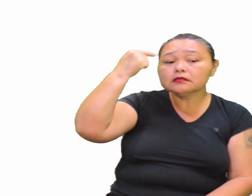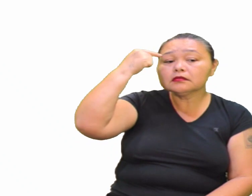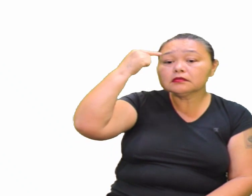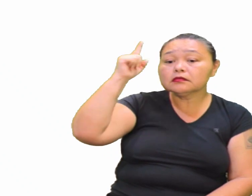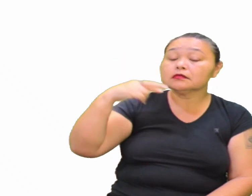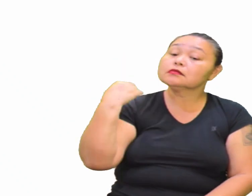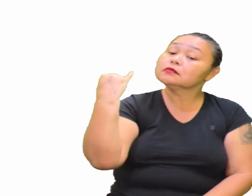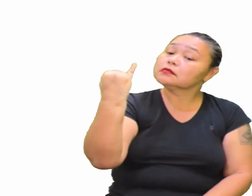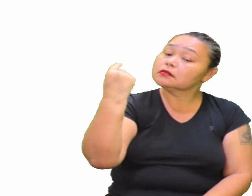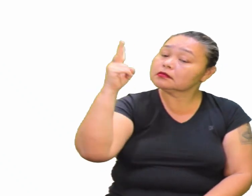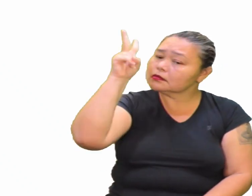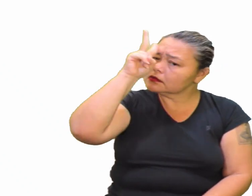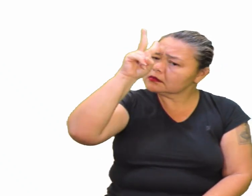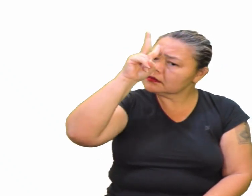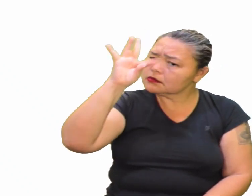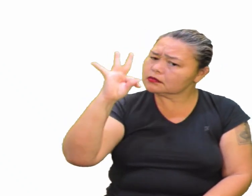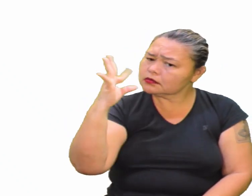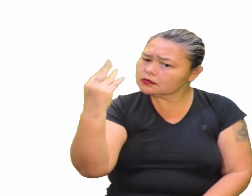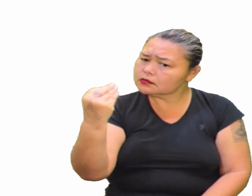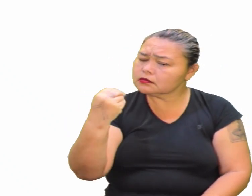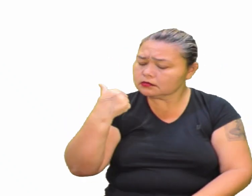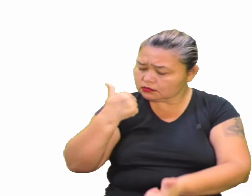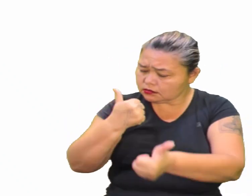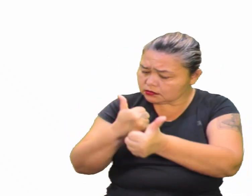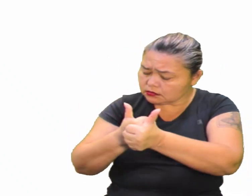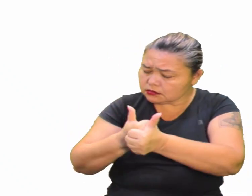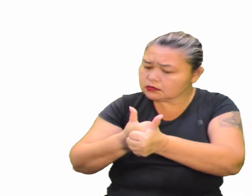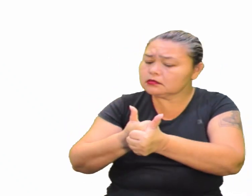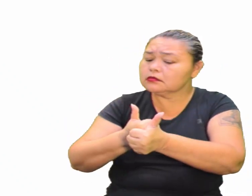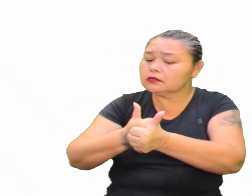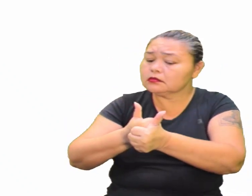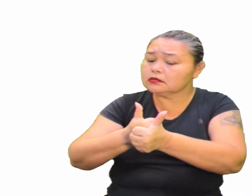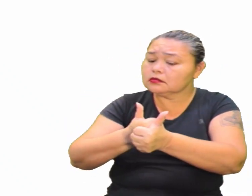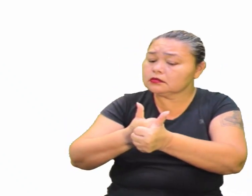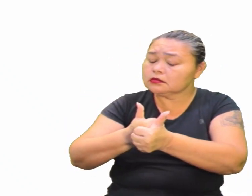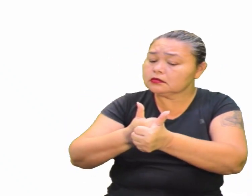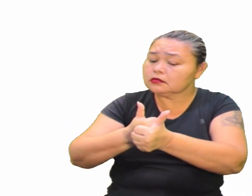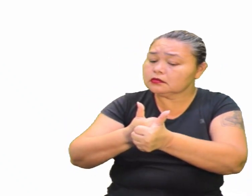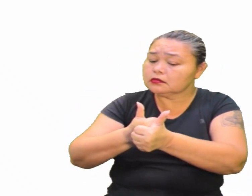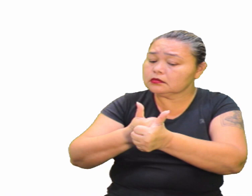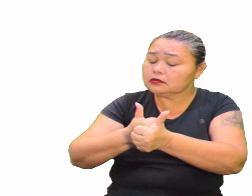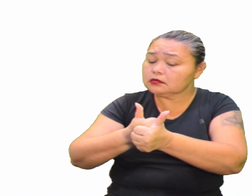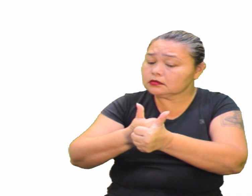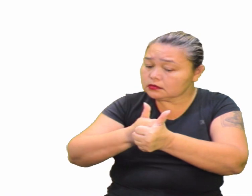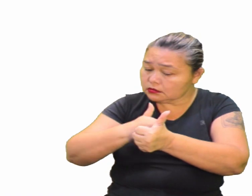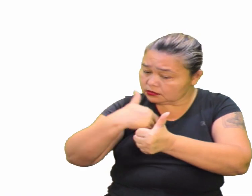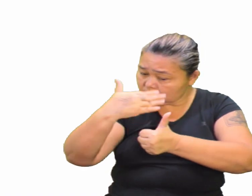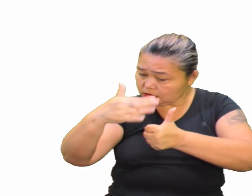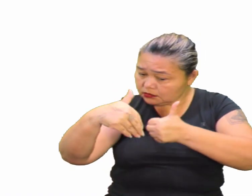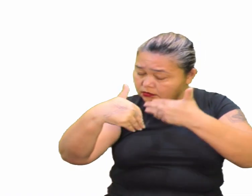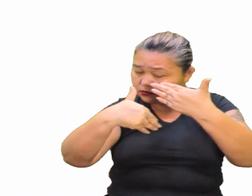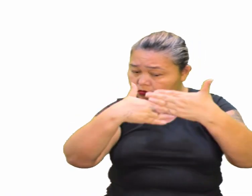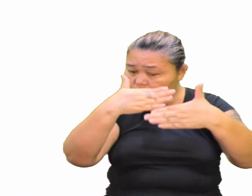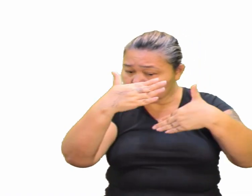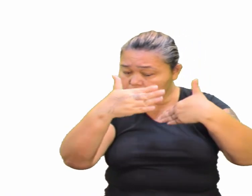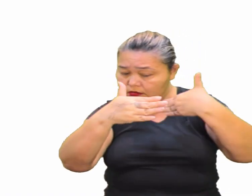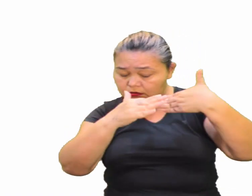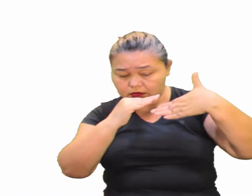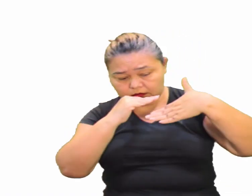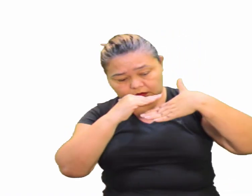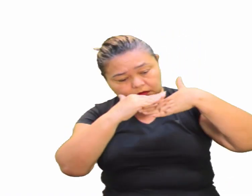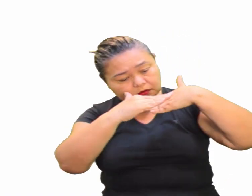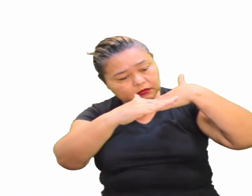é importante lembrar que tudo vem acompanhando. Tanto o desenvolvimento dessa